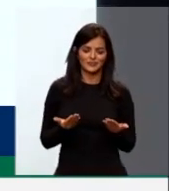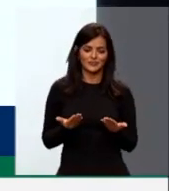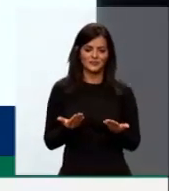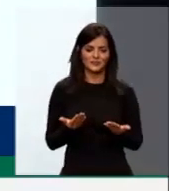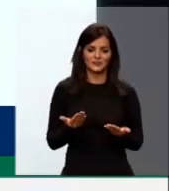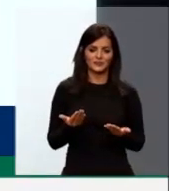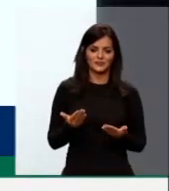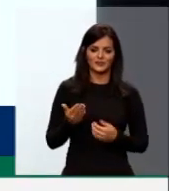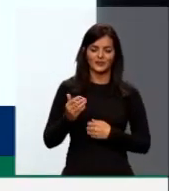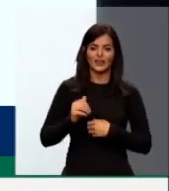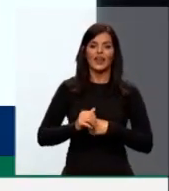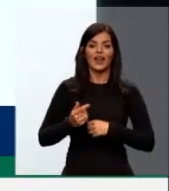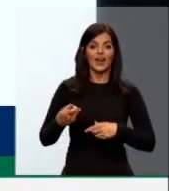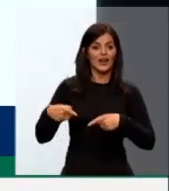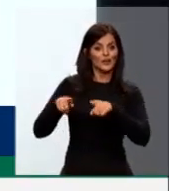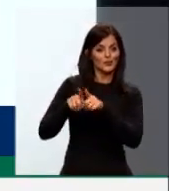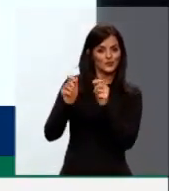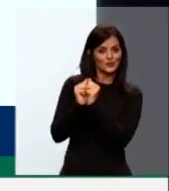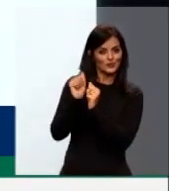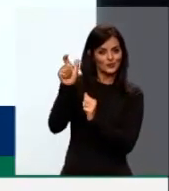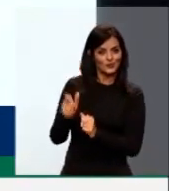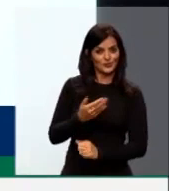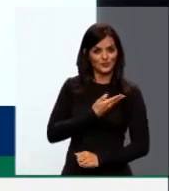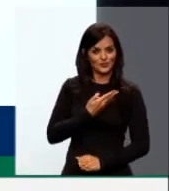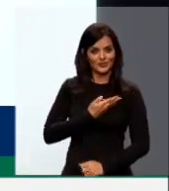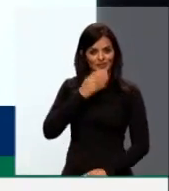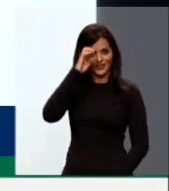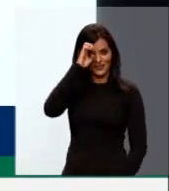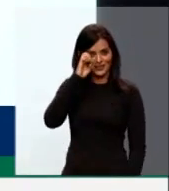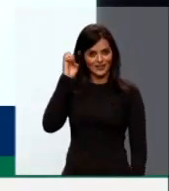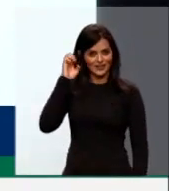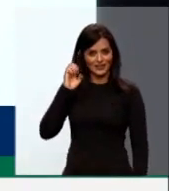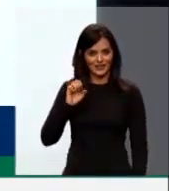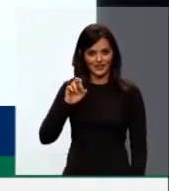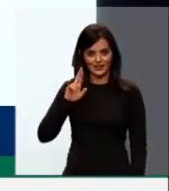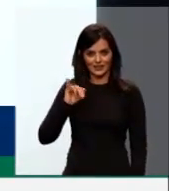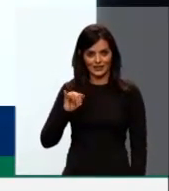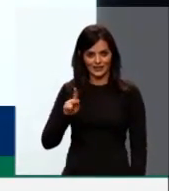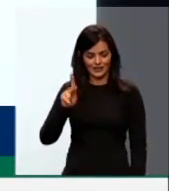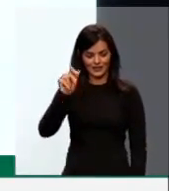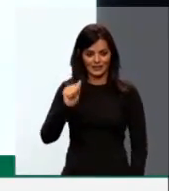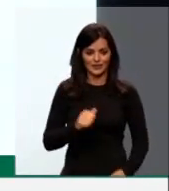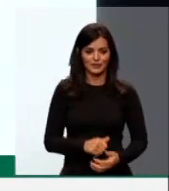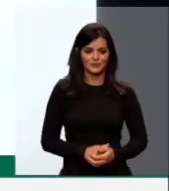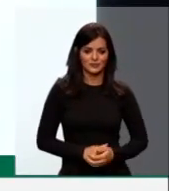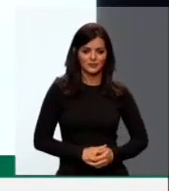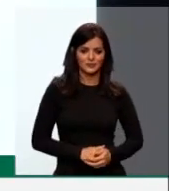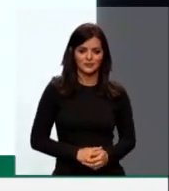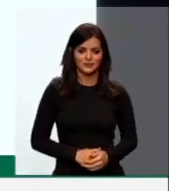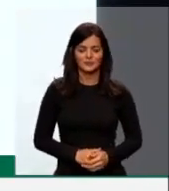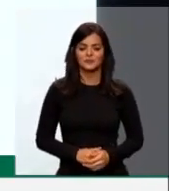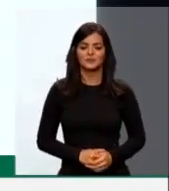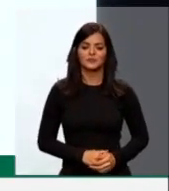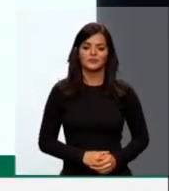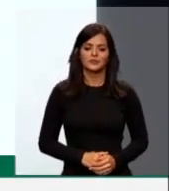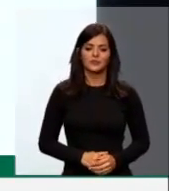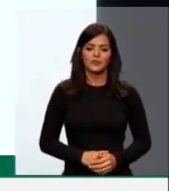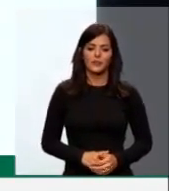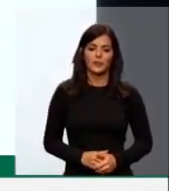querida aliada, companheira, deputada Érica Cocai. Em seguida, já vou passar para a próxima debatedora.